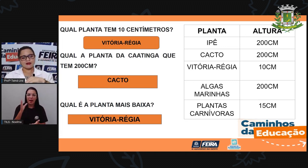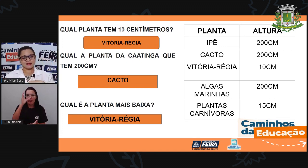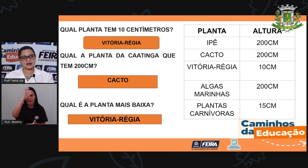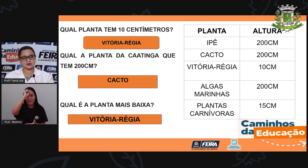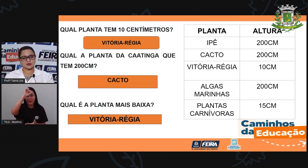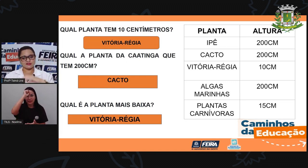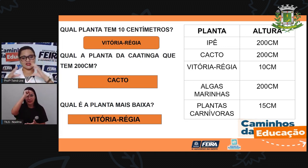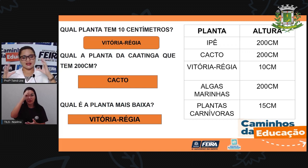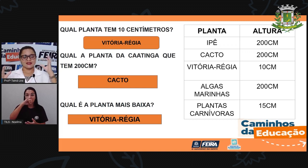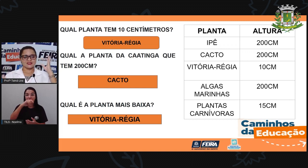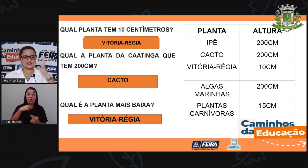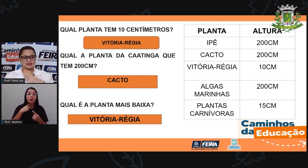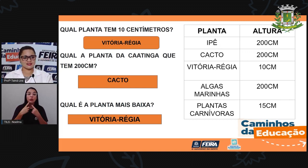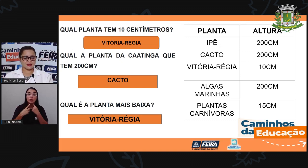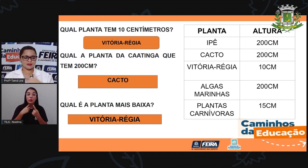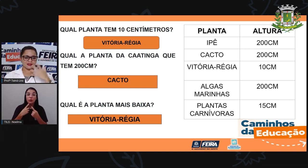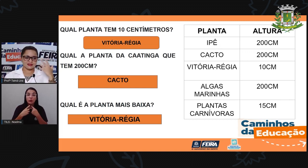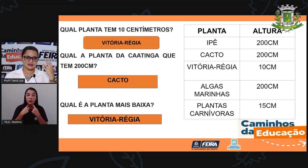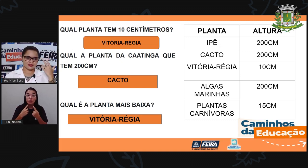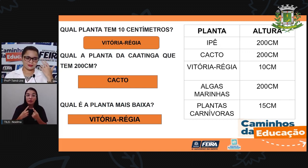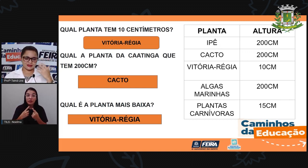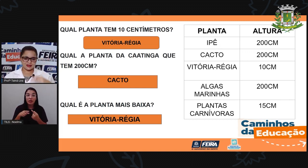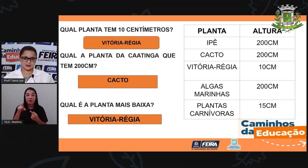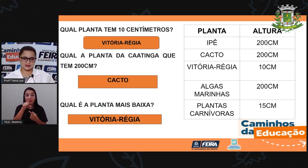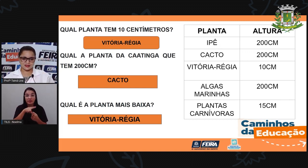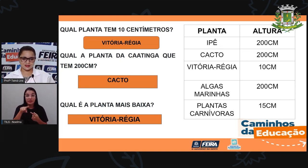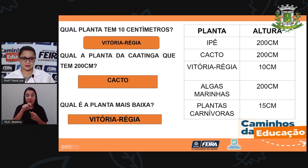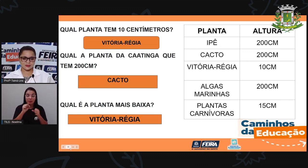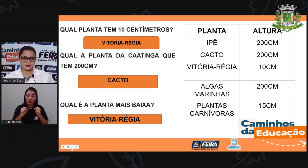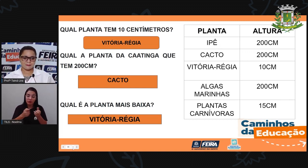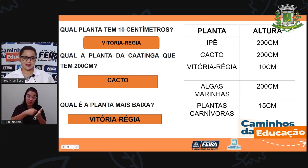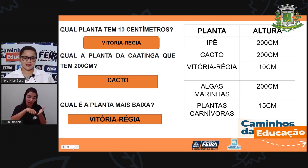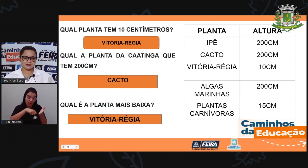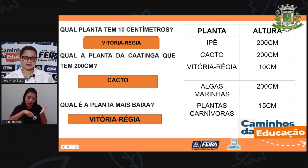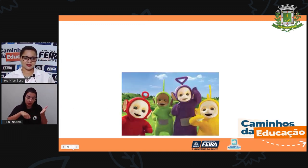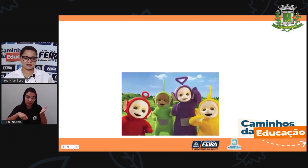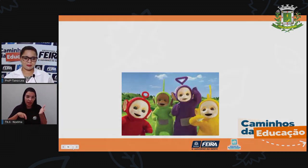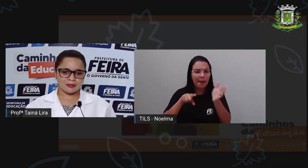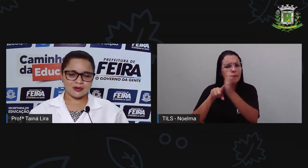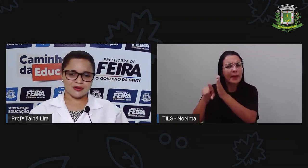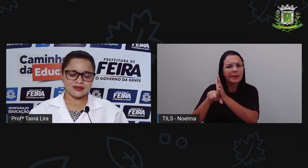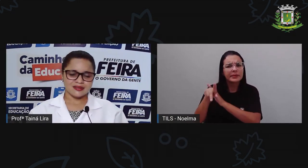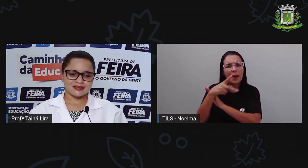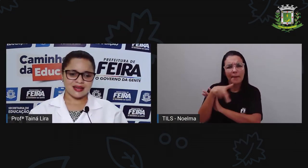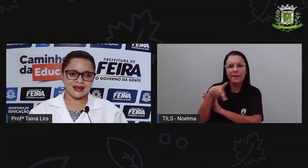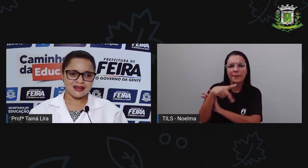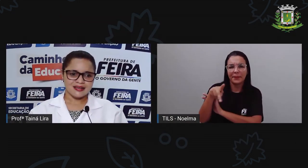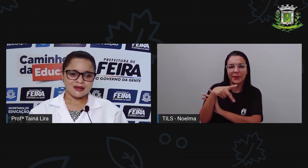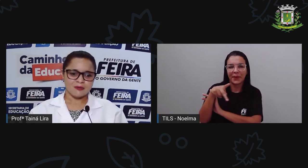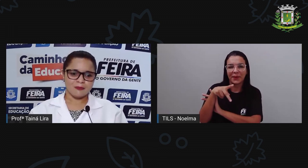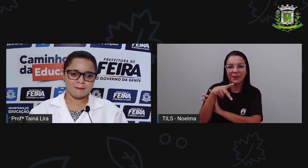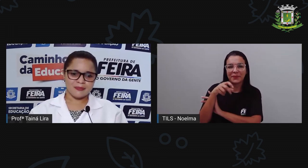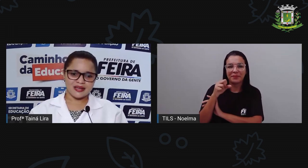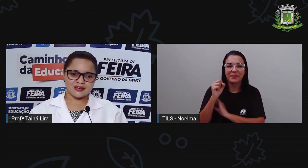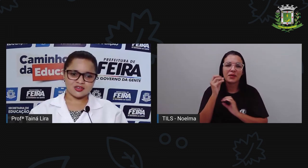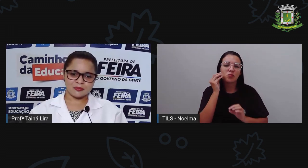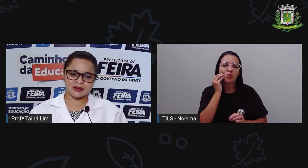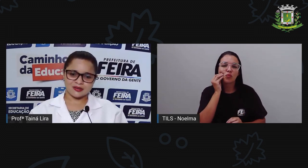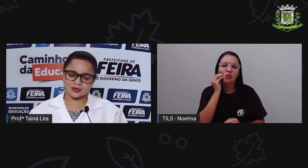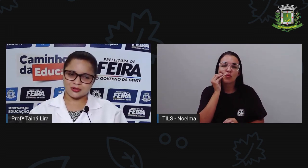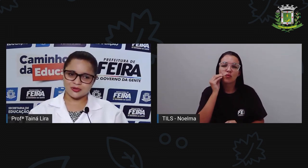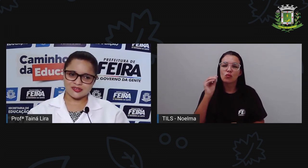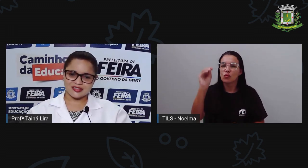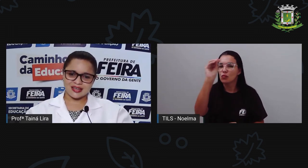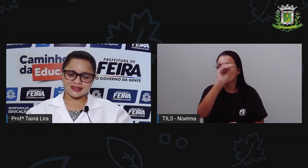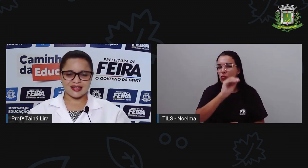Qualquer dúvida, Já sabem, Sempre tá anotando, Perguntando a pró, Tá? Um beijo